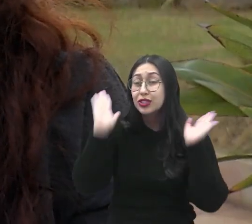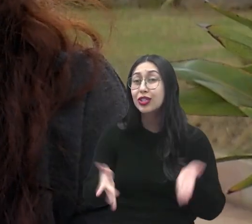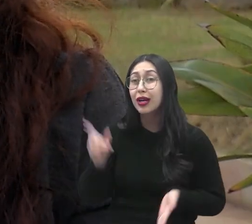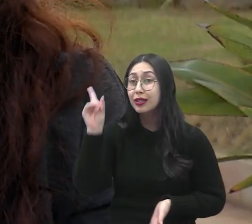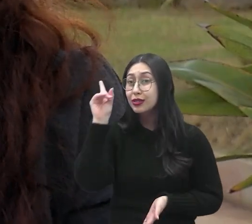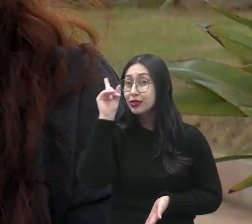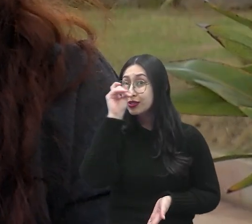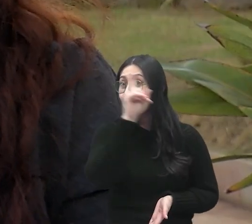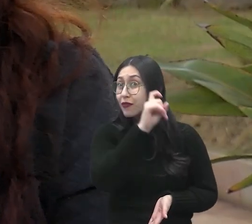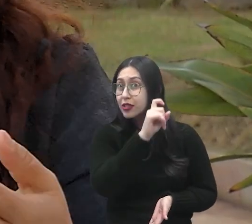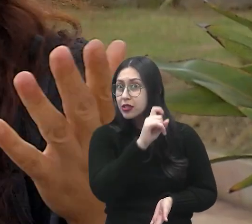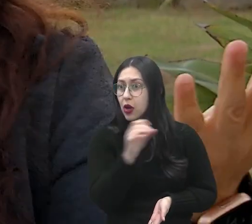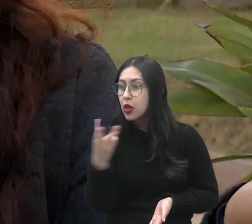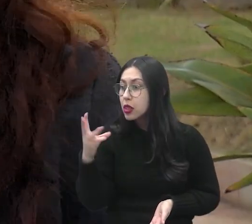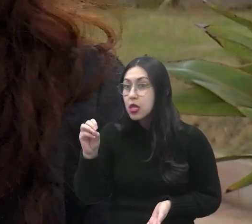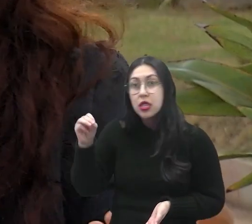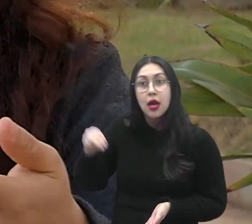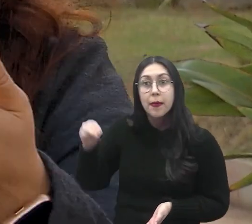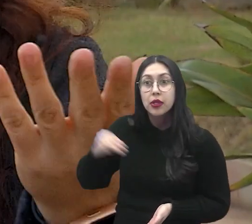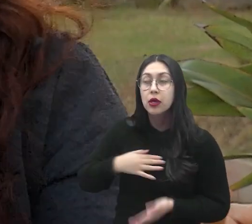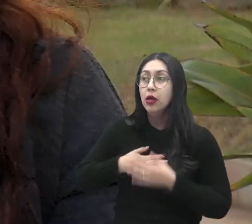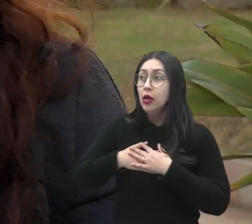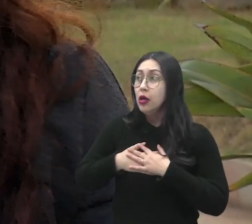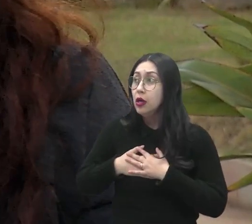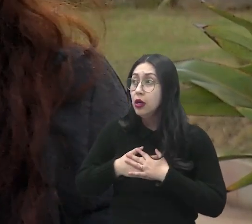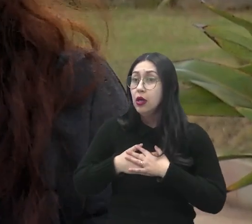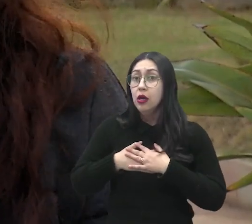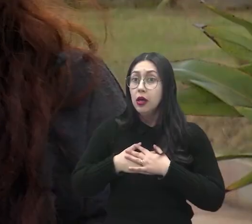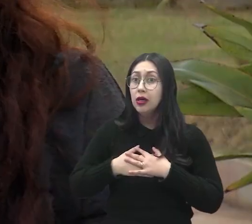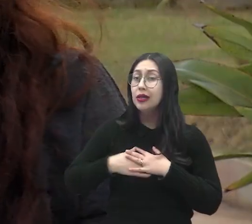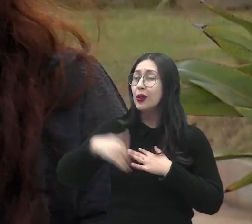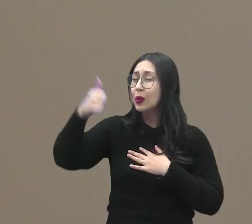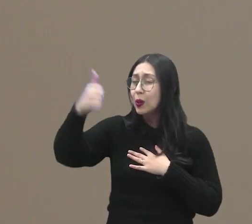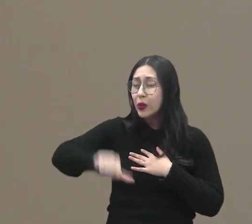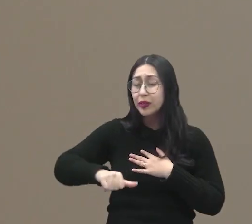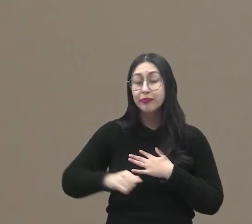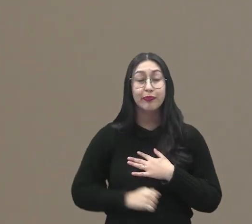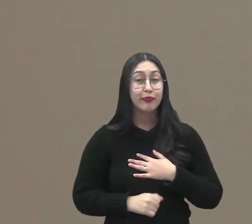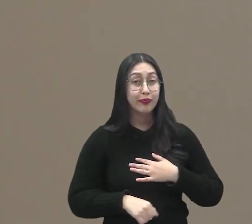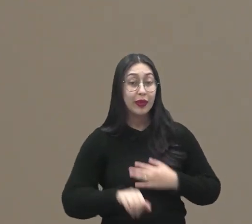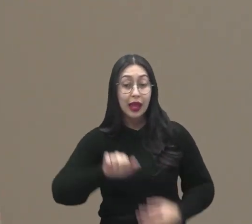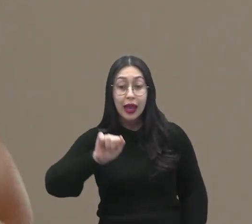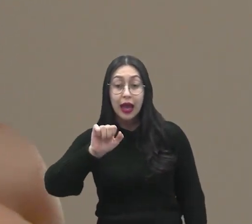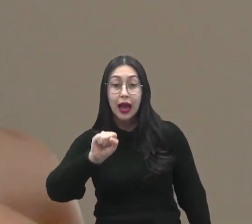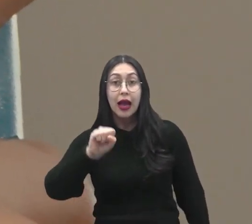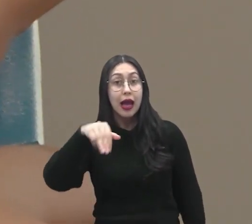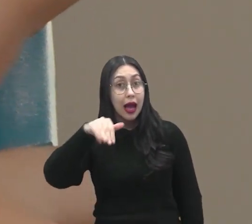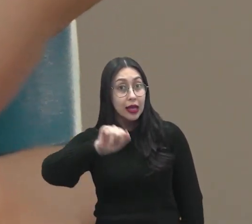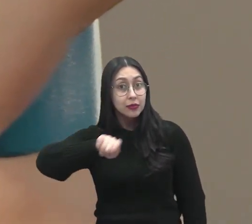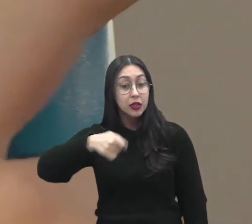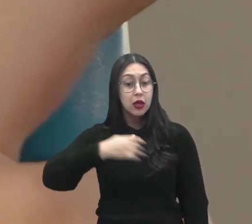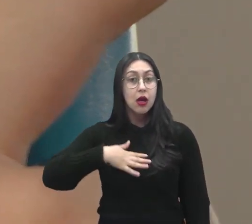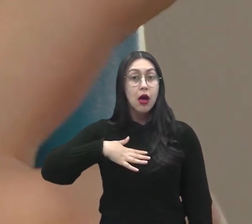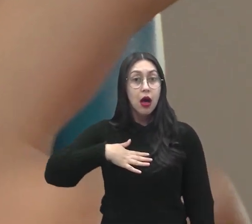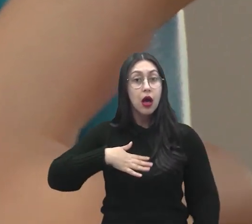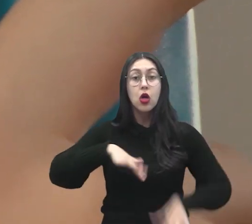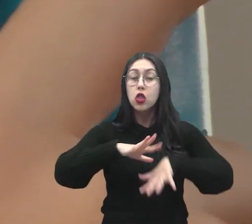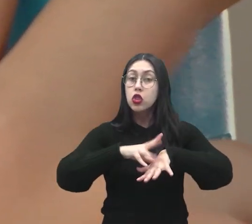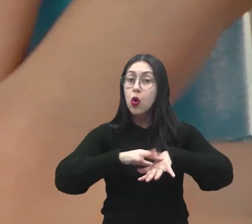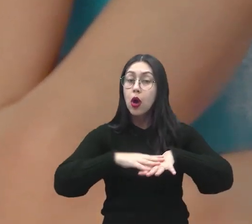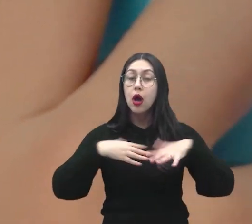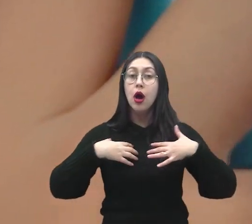difícil. 30 minutos de tempo de crise, para mim, era ruim. A asma é uma doença respiratória